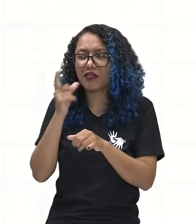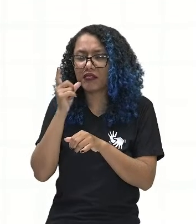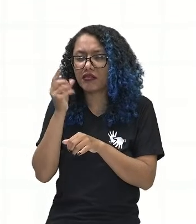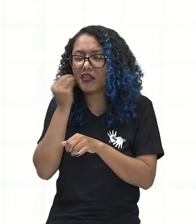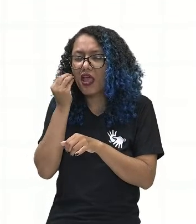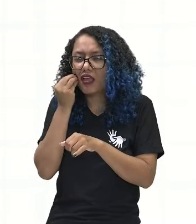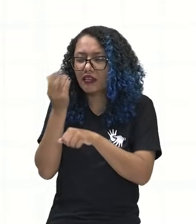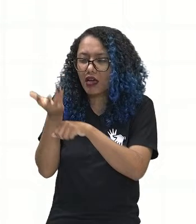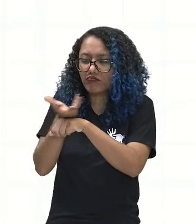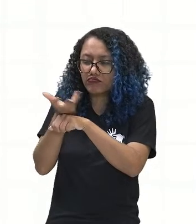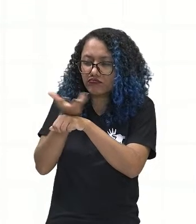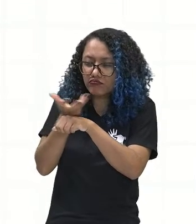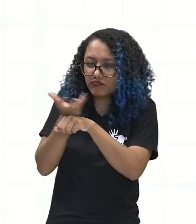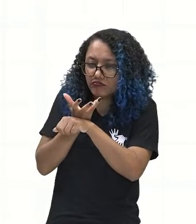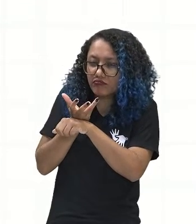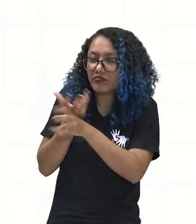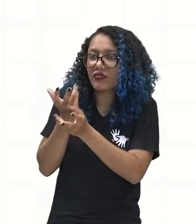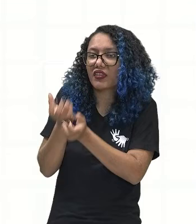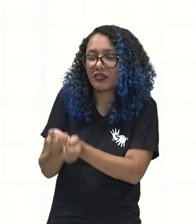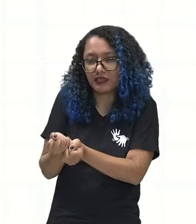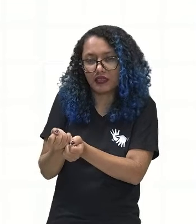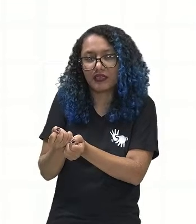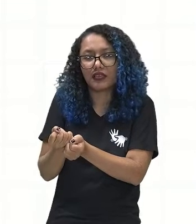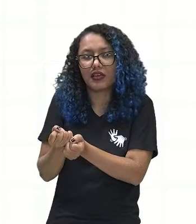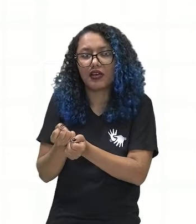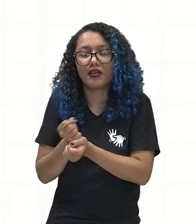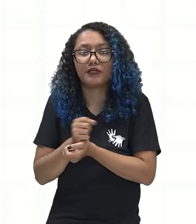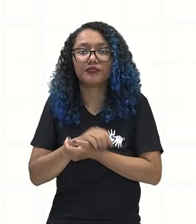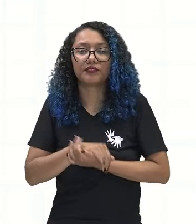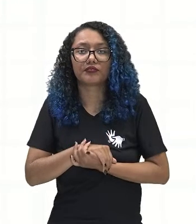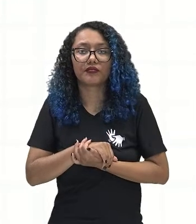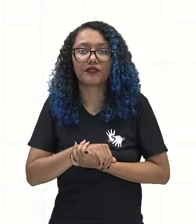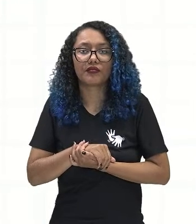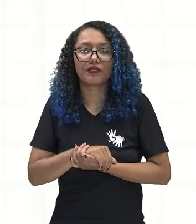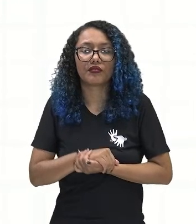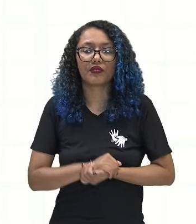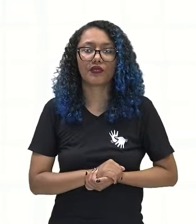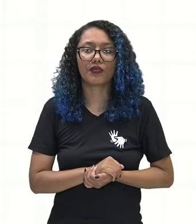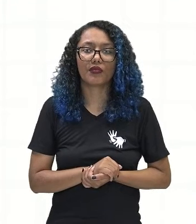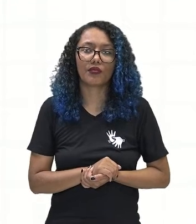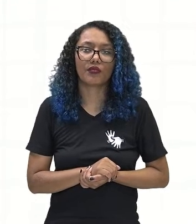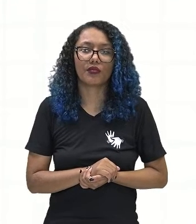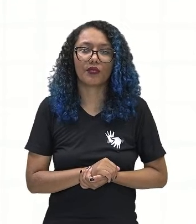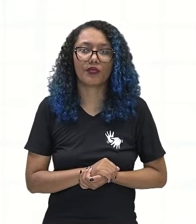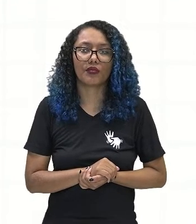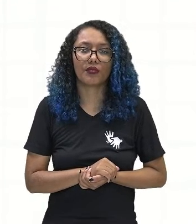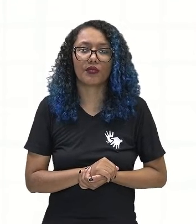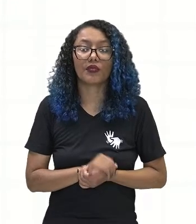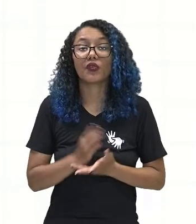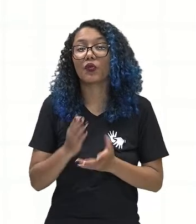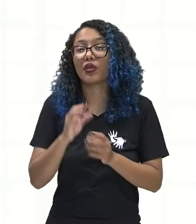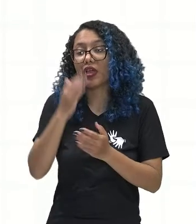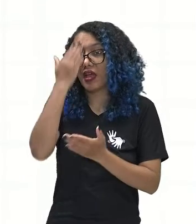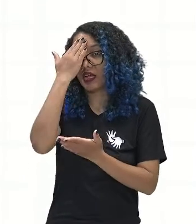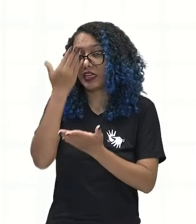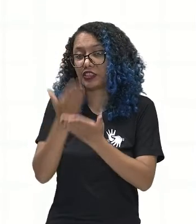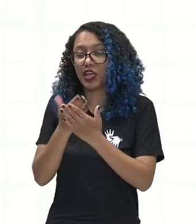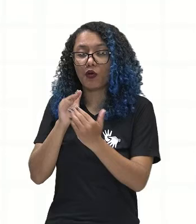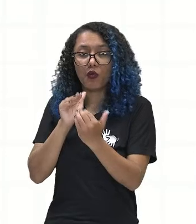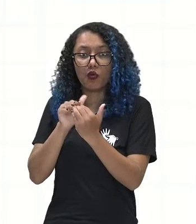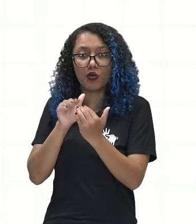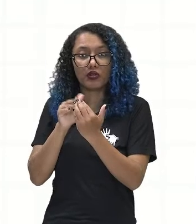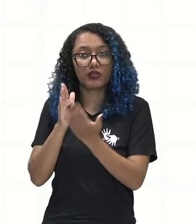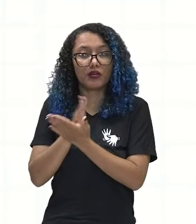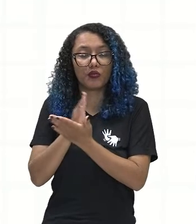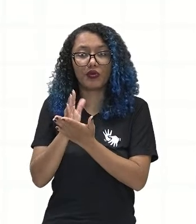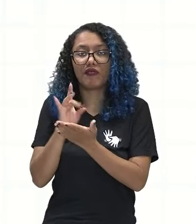seja atraído, por exemplo, para concordar com determinadas verdades que estão sendo colocadas ali, alguns